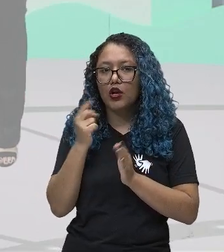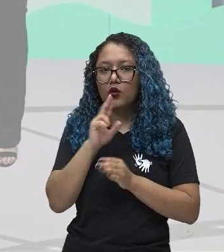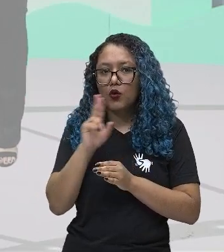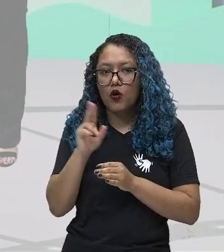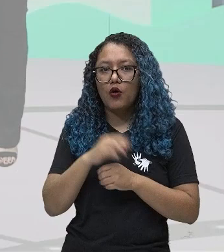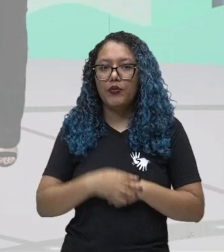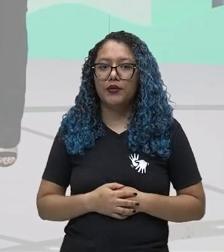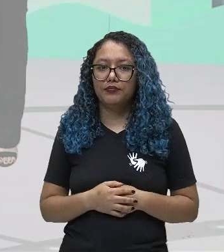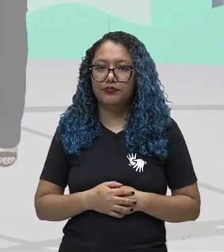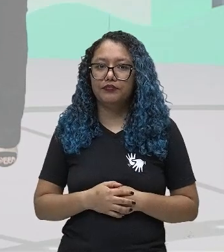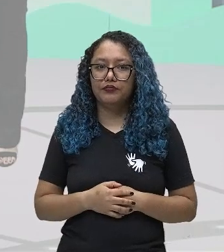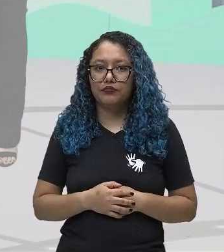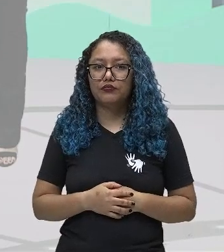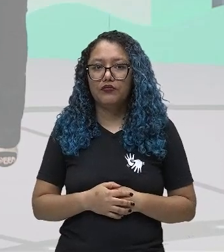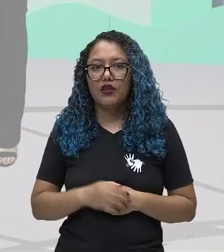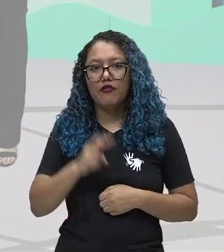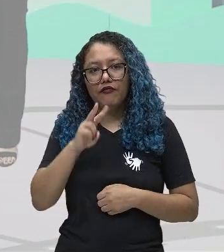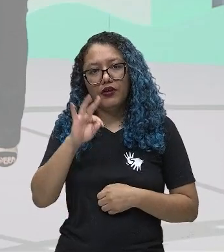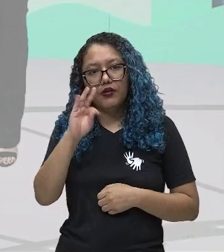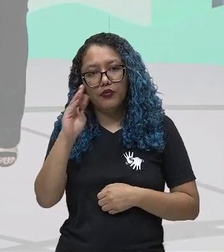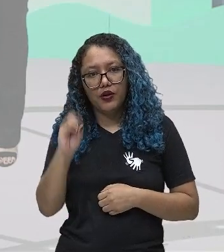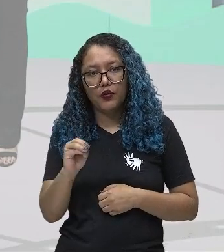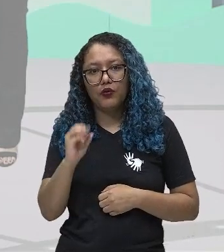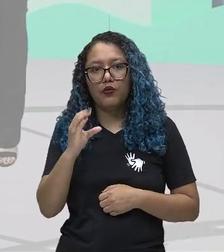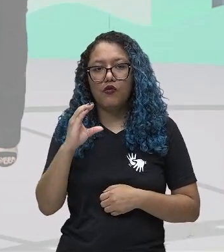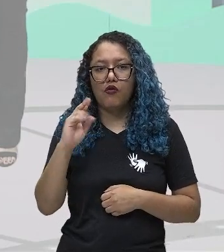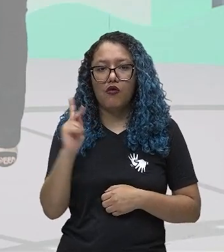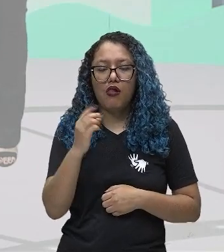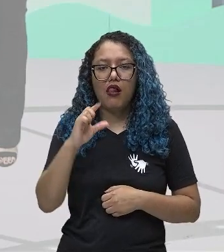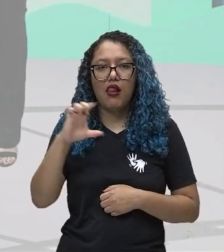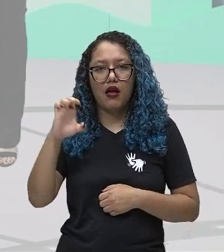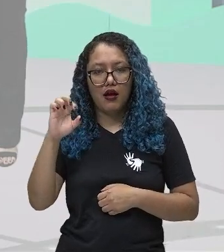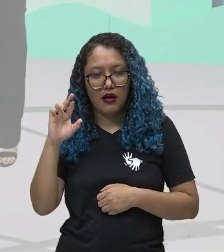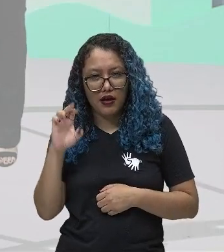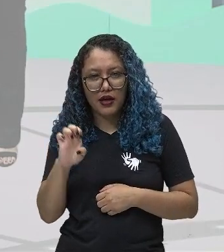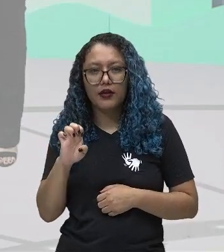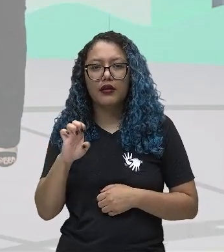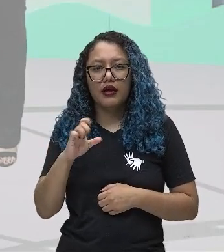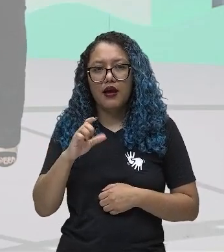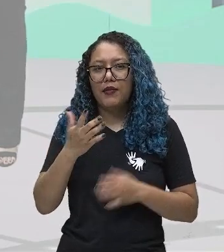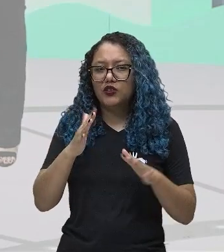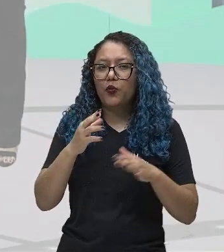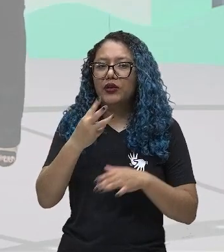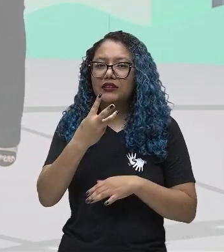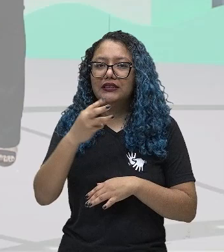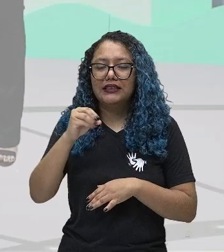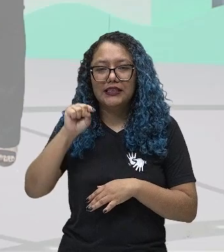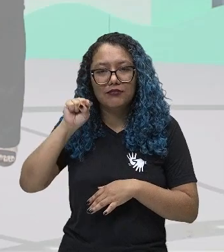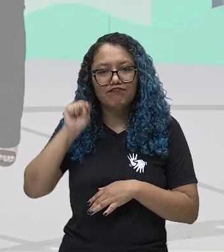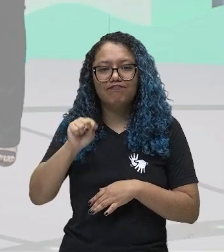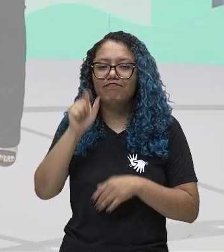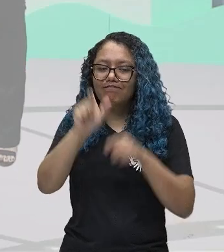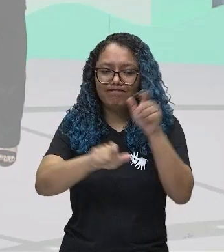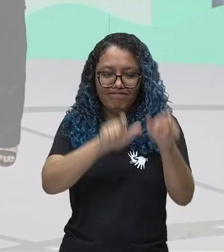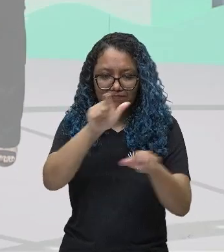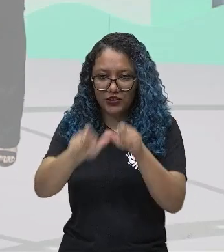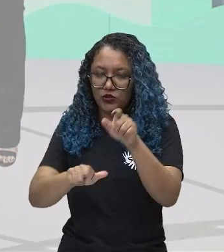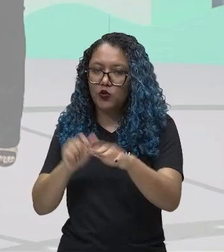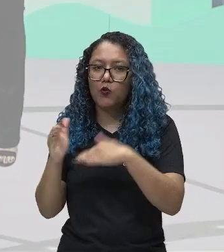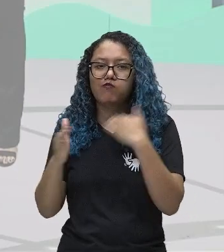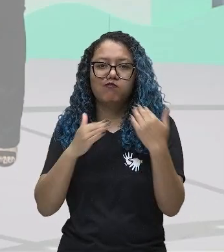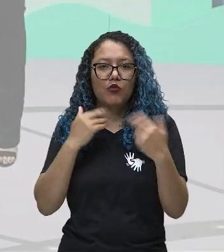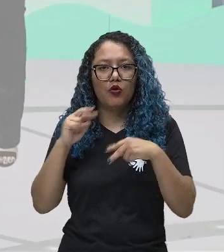Vibrio cholerae, e teve aproximadamente 30 mil mortes, né? É importante a gente falar que